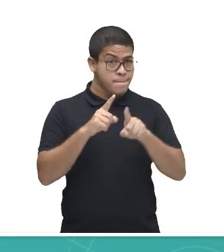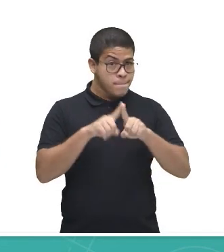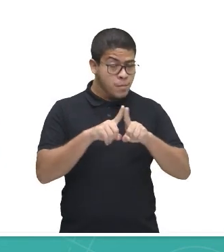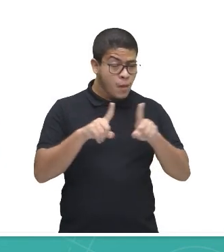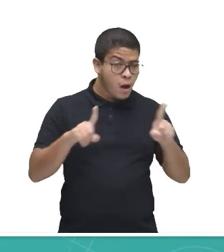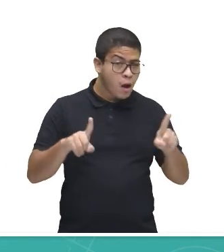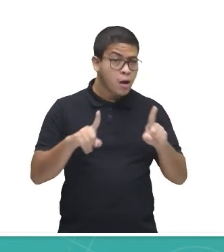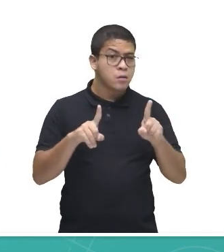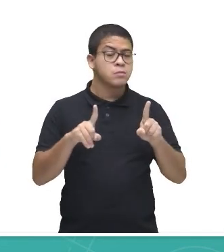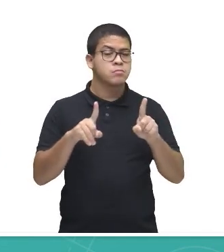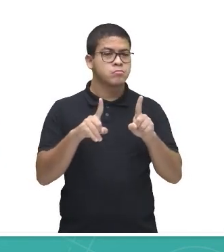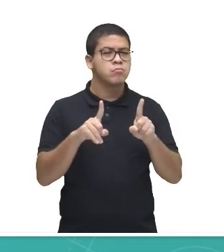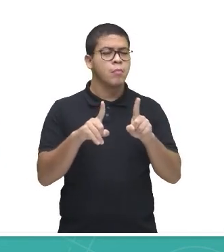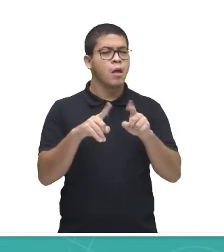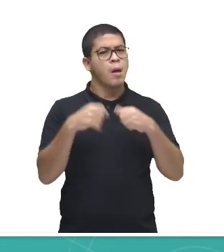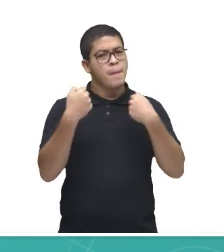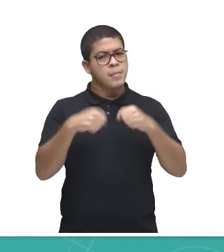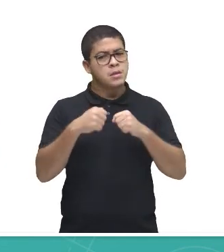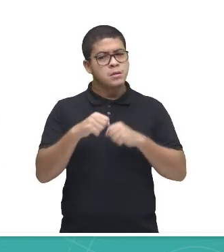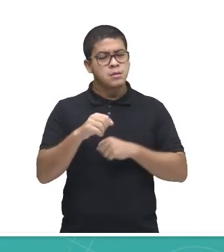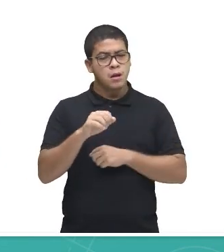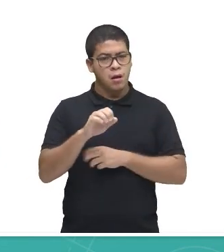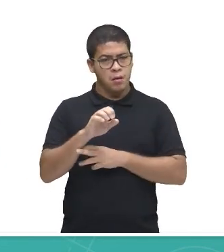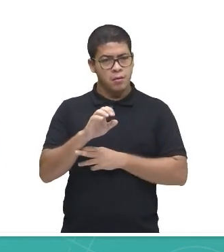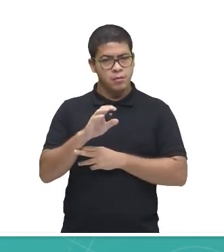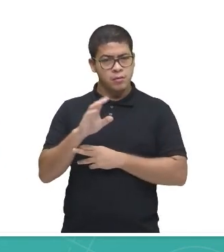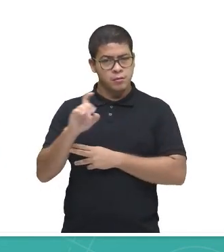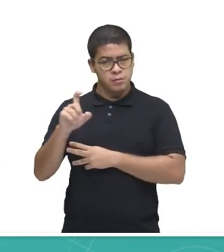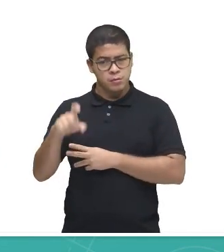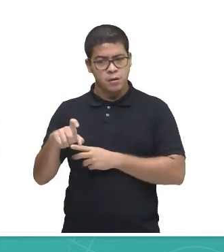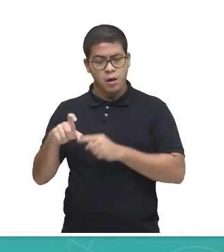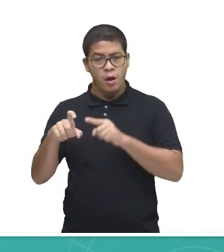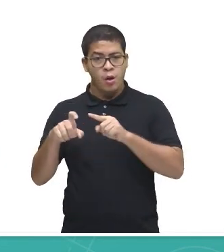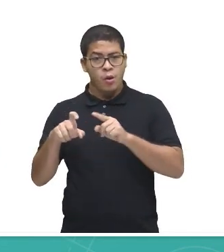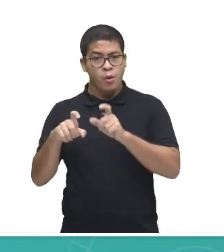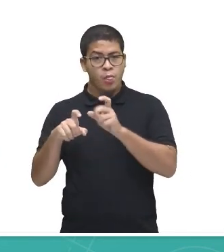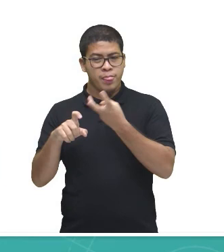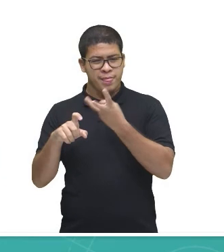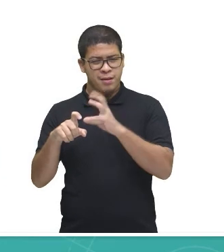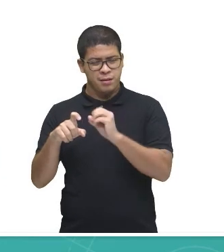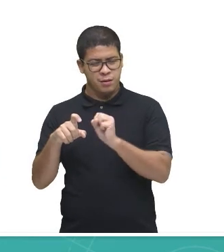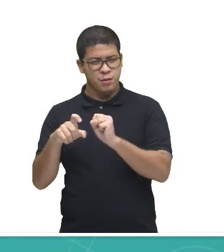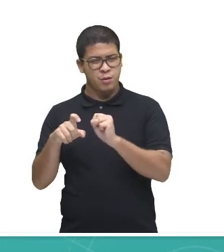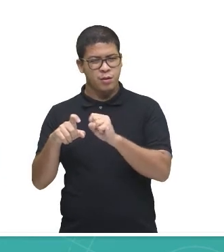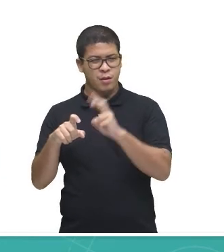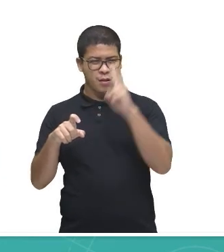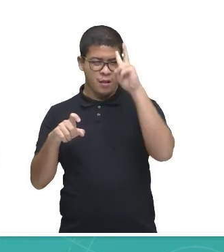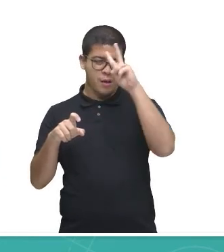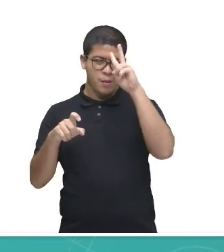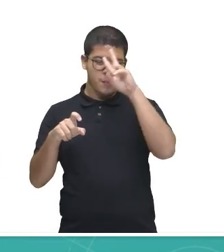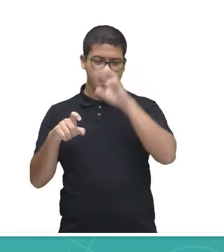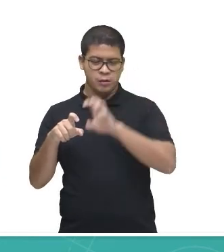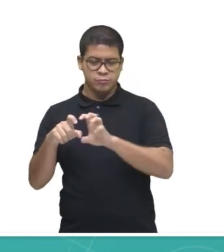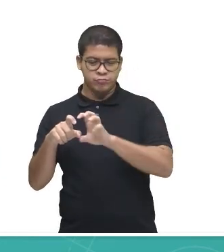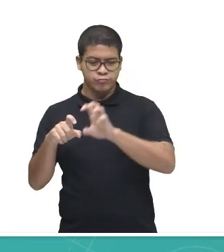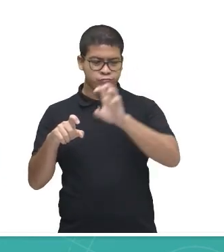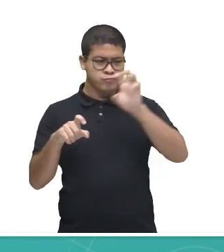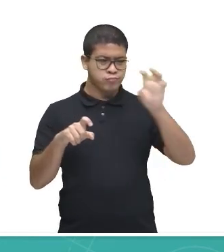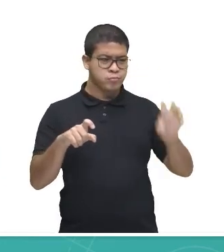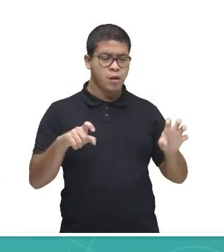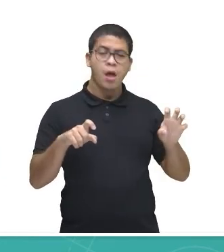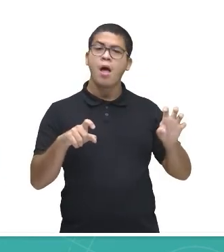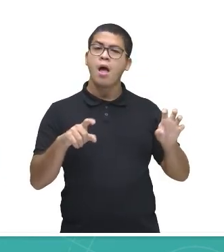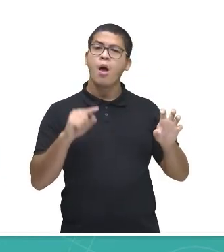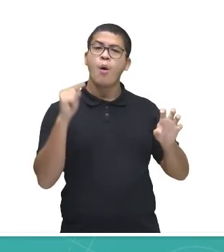tem que ficar sozinho, mas ele tinha o 38 graus que o acompanhava. Dessa maneira, então, esse